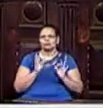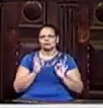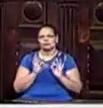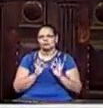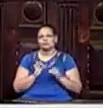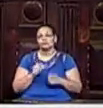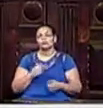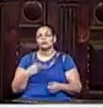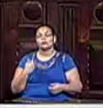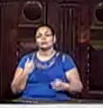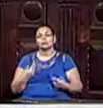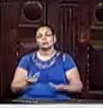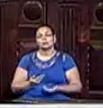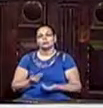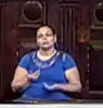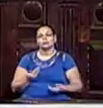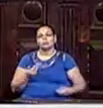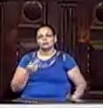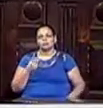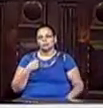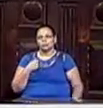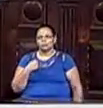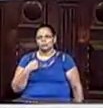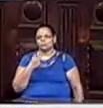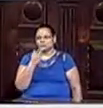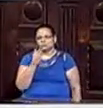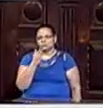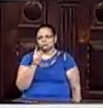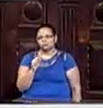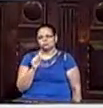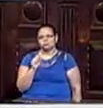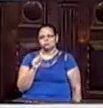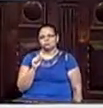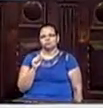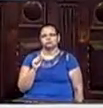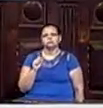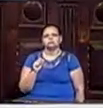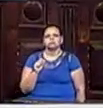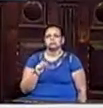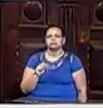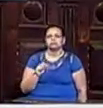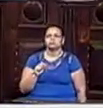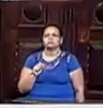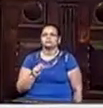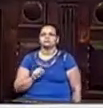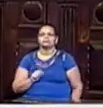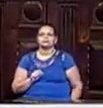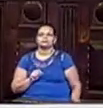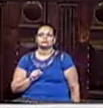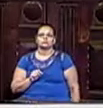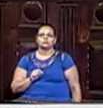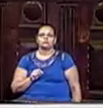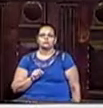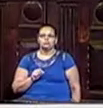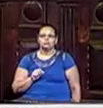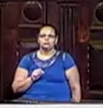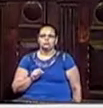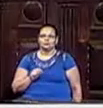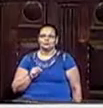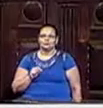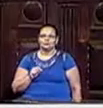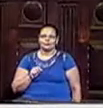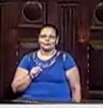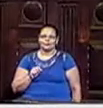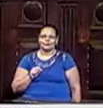E aí me atrevo a dizer, senhor presidente, que esse meio de